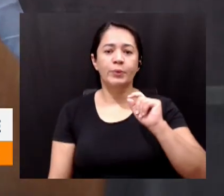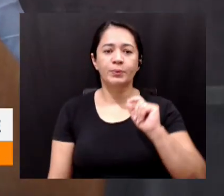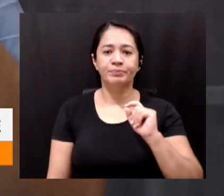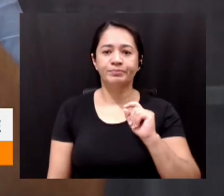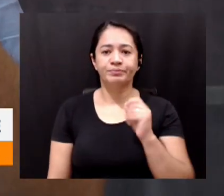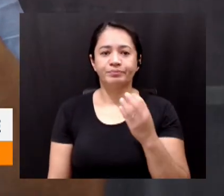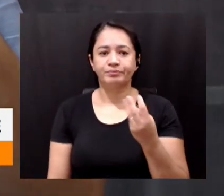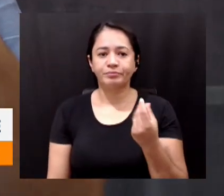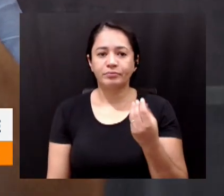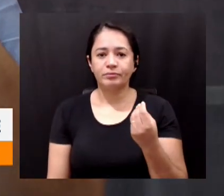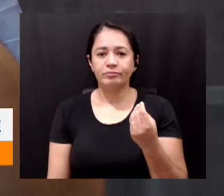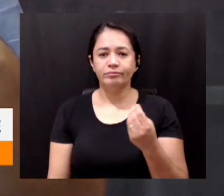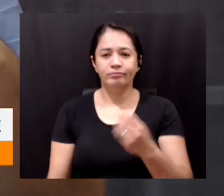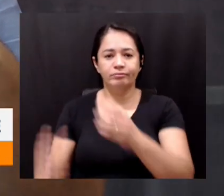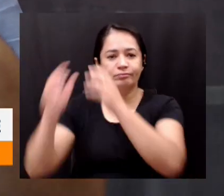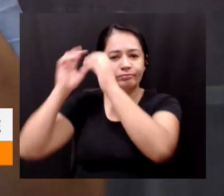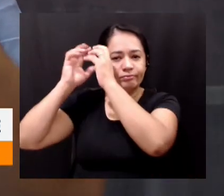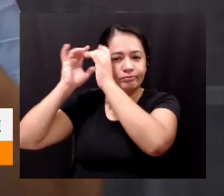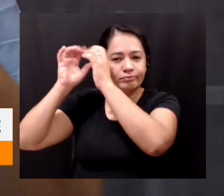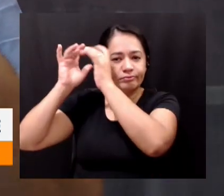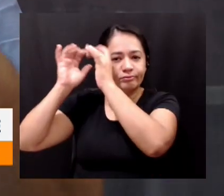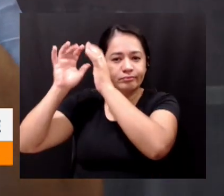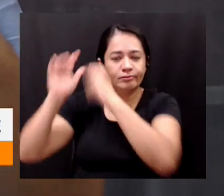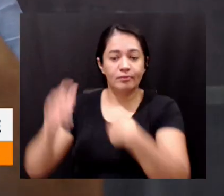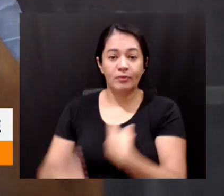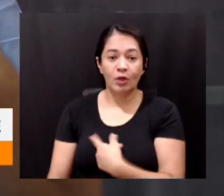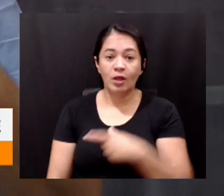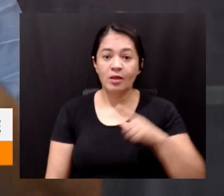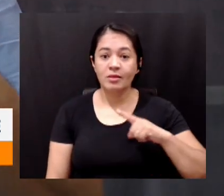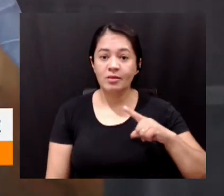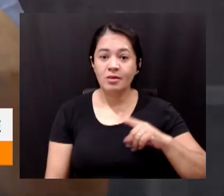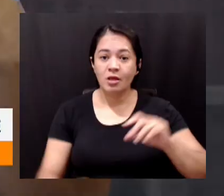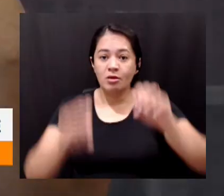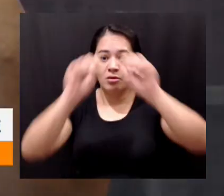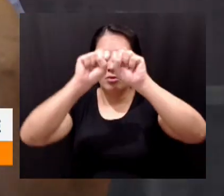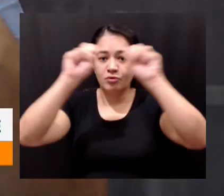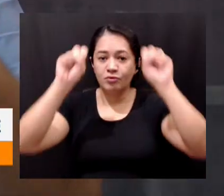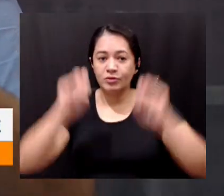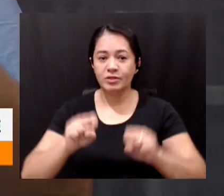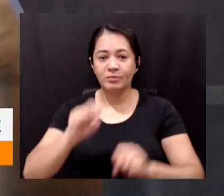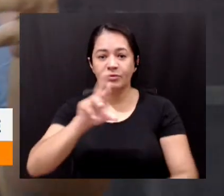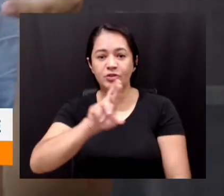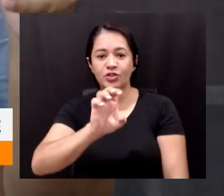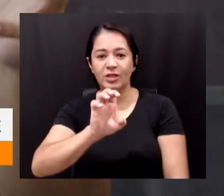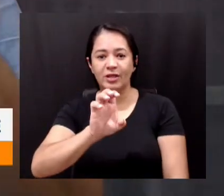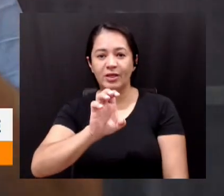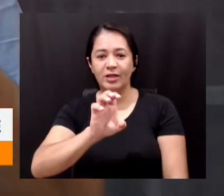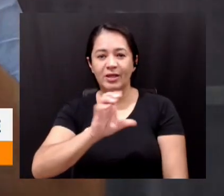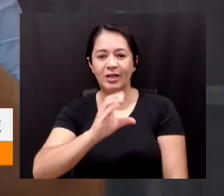cerebrais, né, onde a gente tem o sistema de recompensa, que é um sistema que existe uma